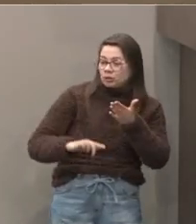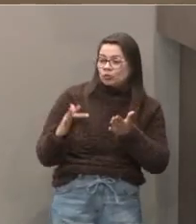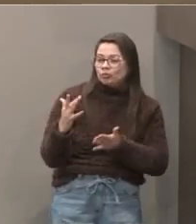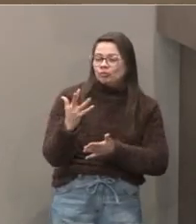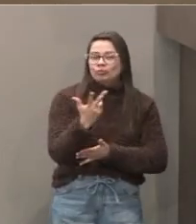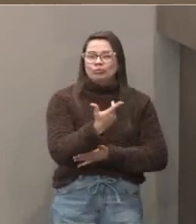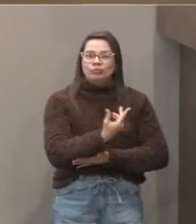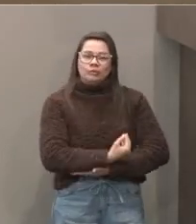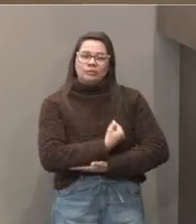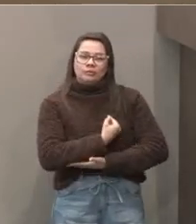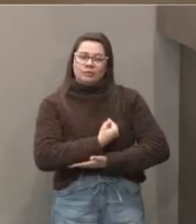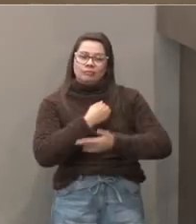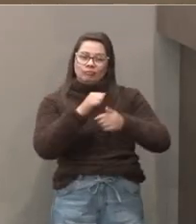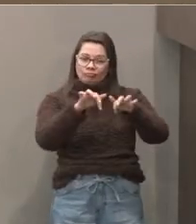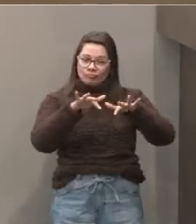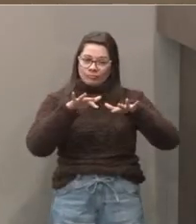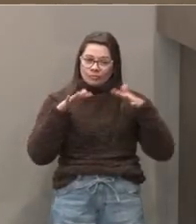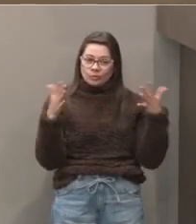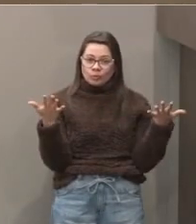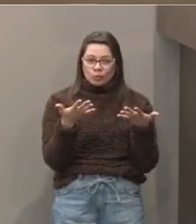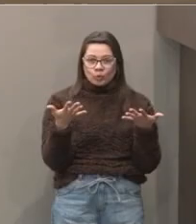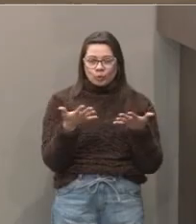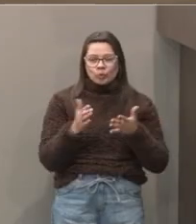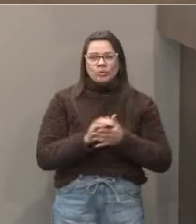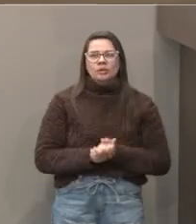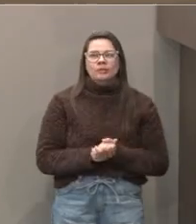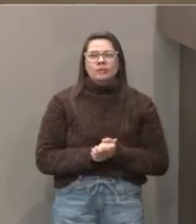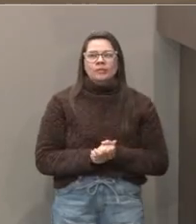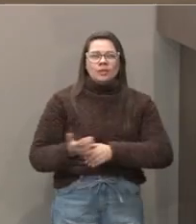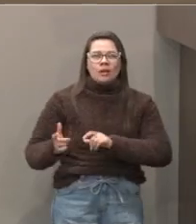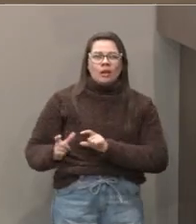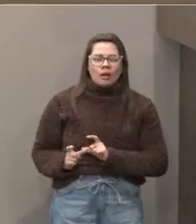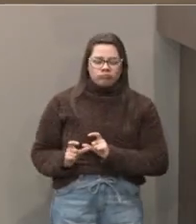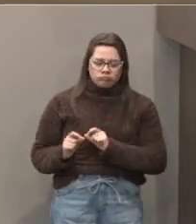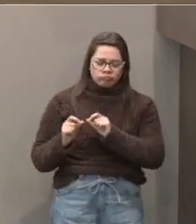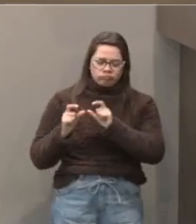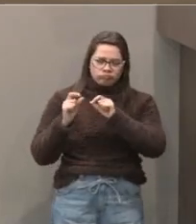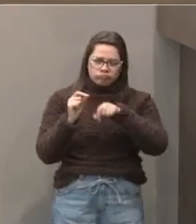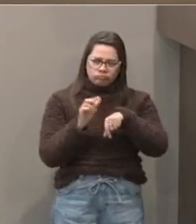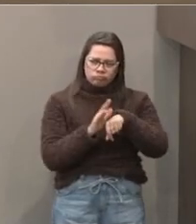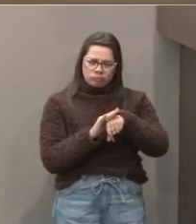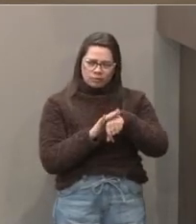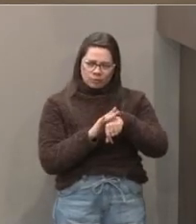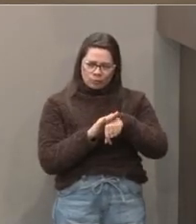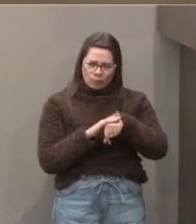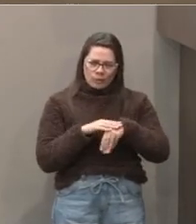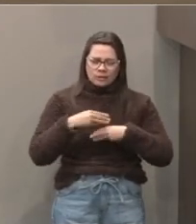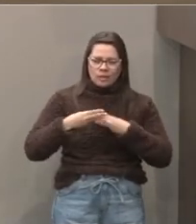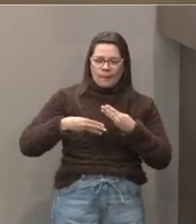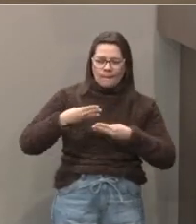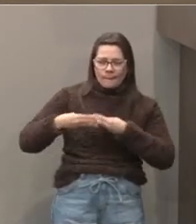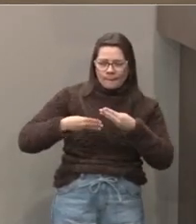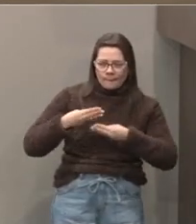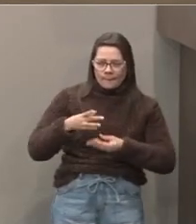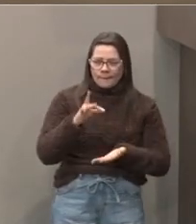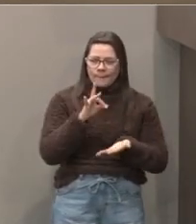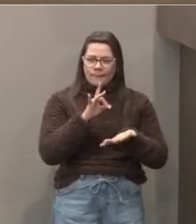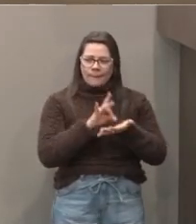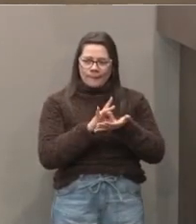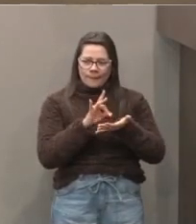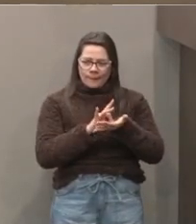presentes nesse plenário. Ortopedia oncológica, doenças osteometabólicas,